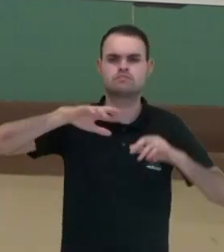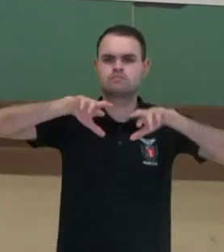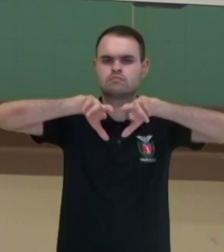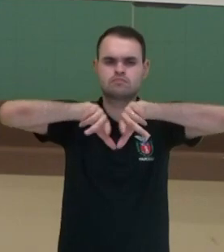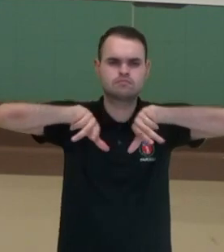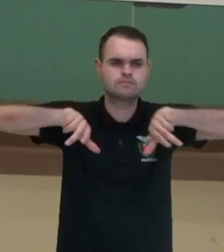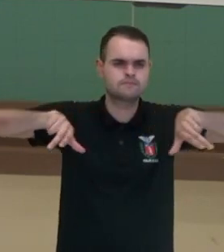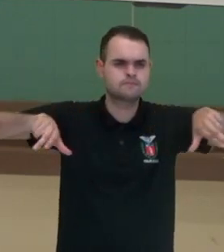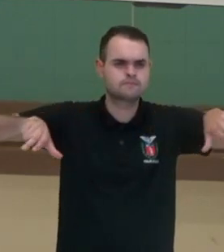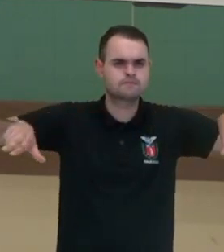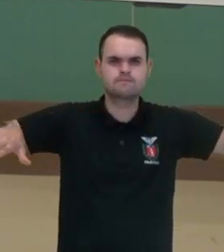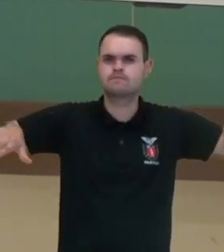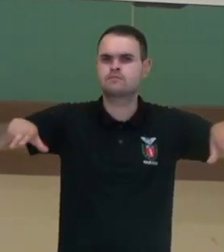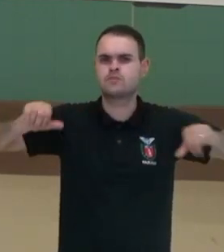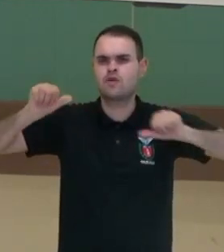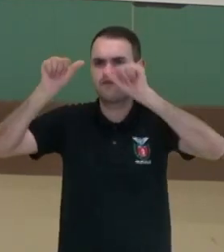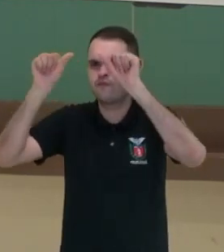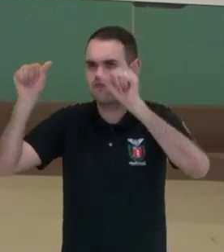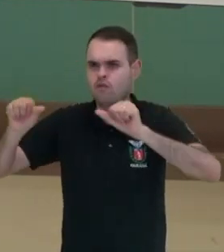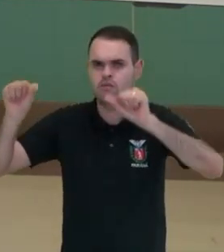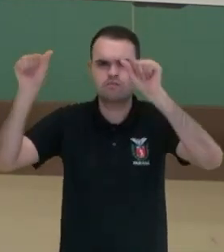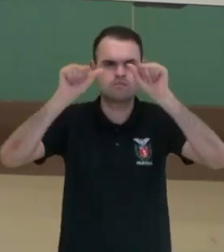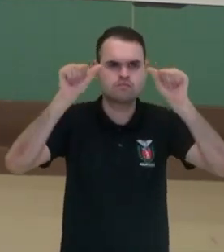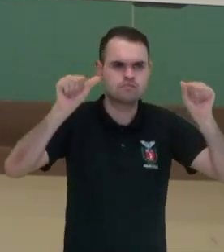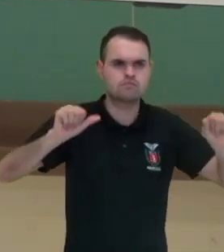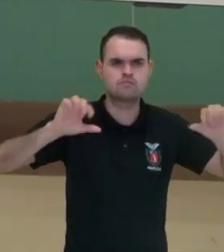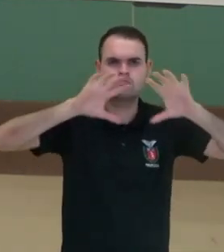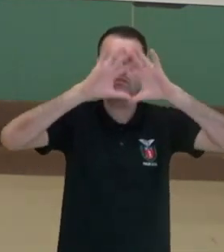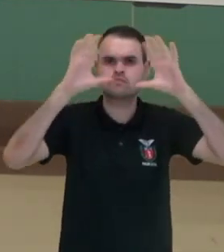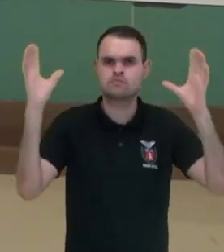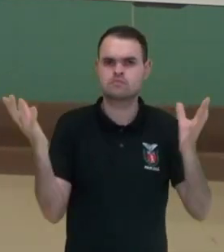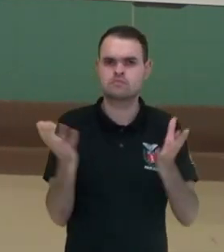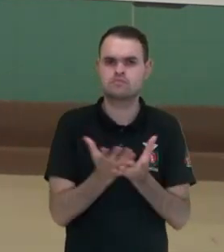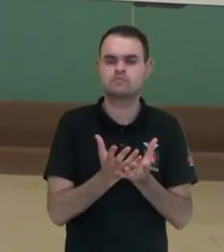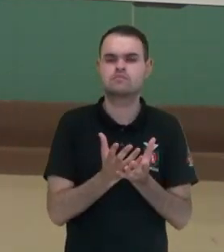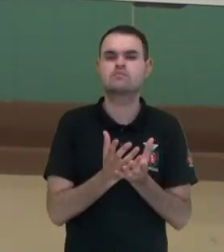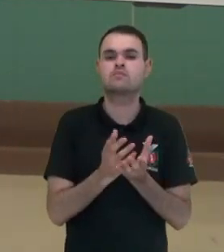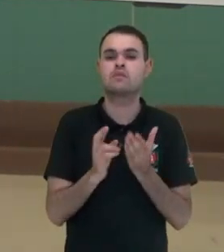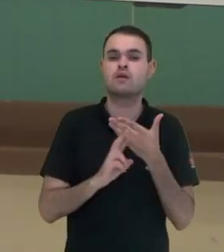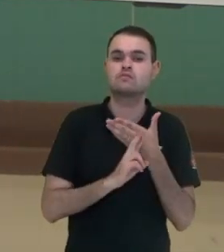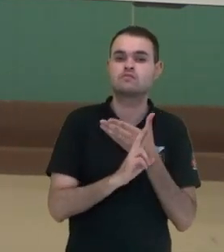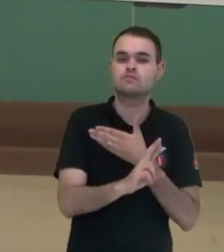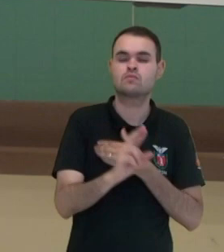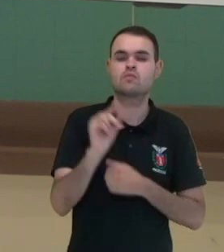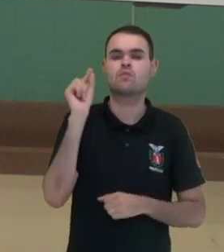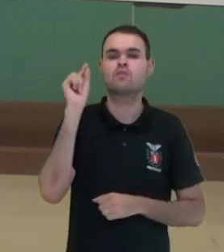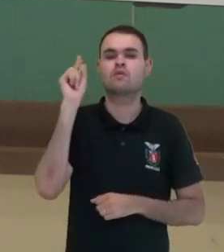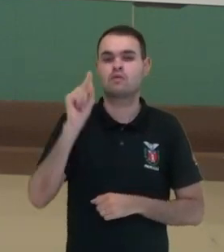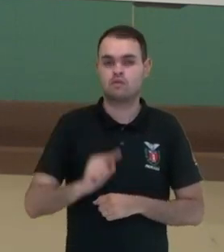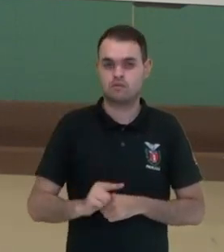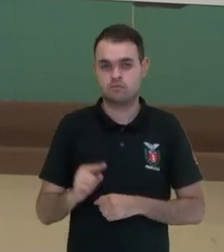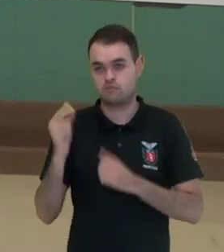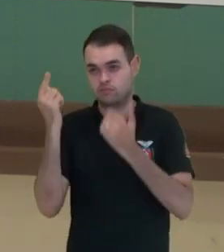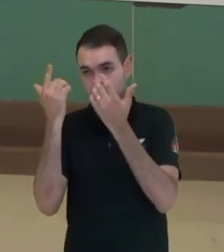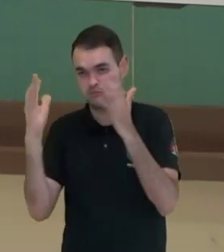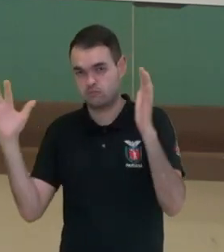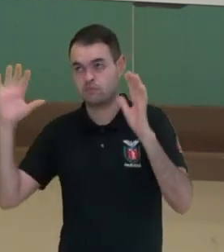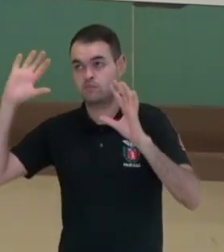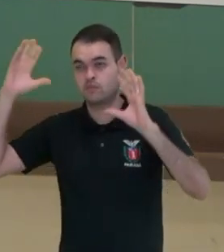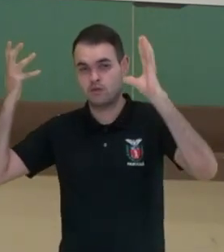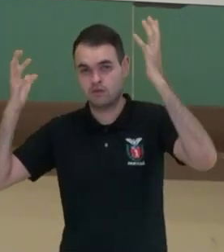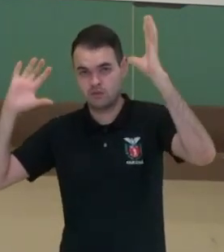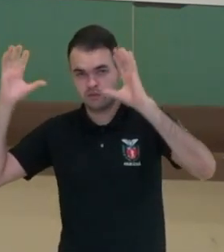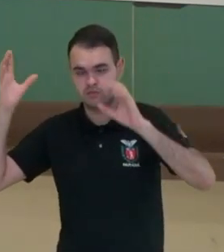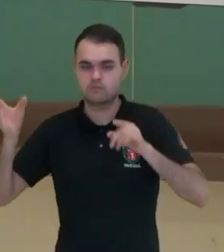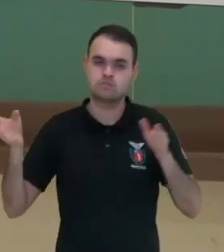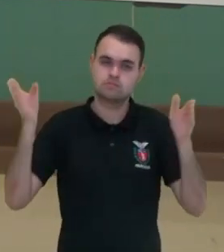diferentes paisagens que formam um conjunto, resultante do quê? Tanto de fenômenos naturais, quanto da